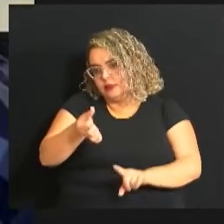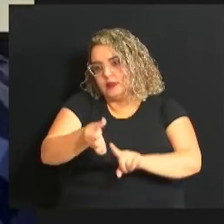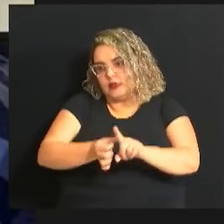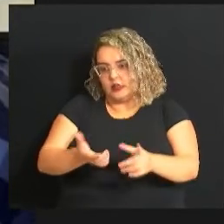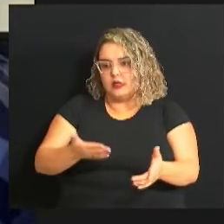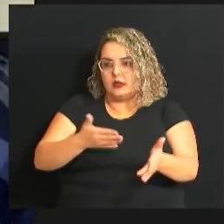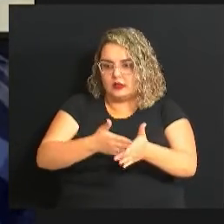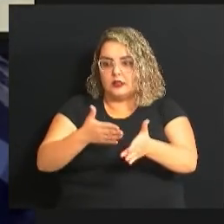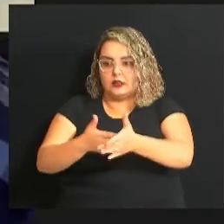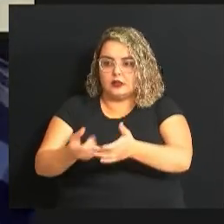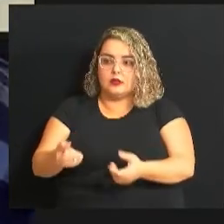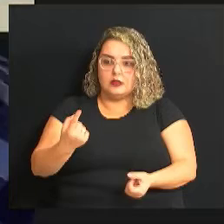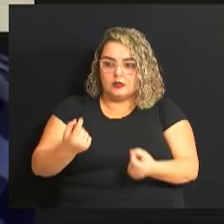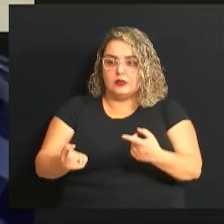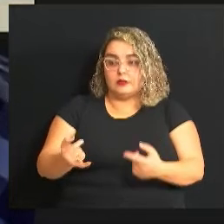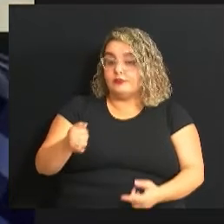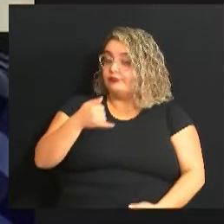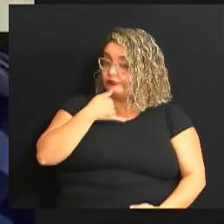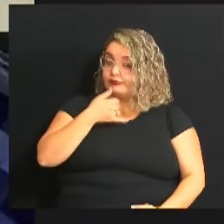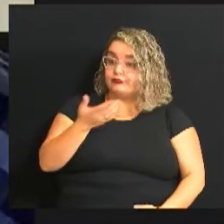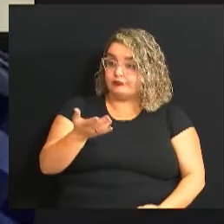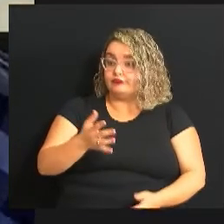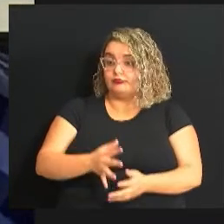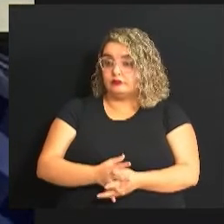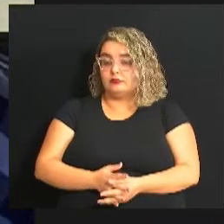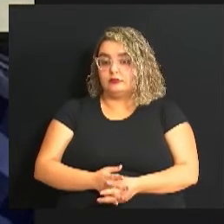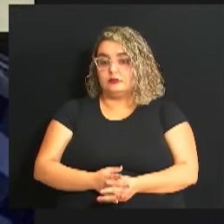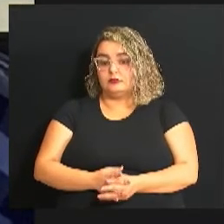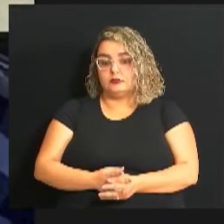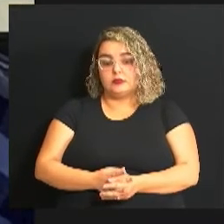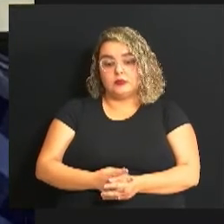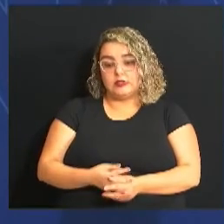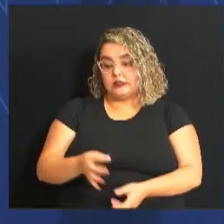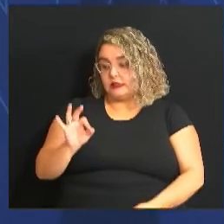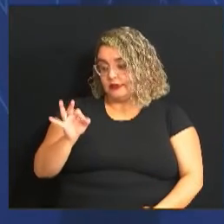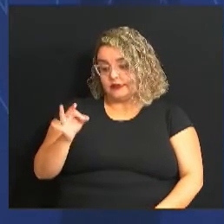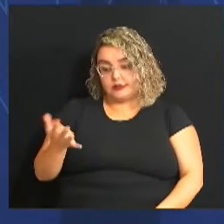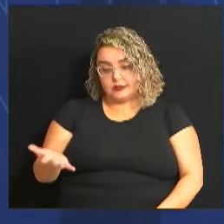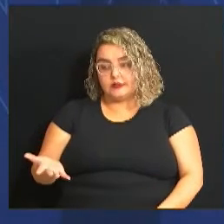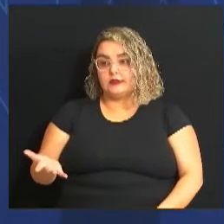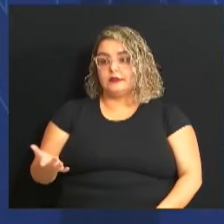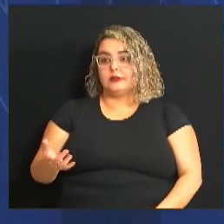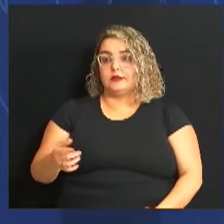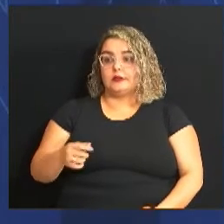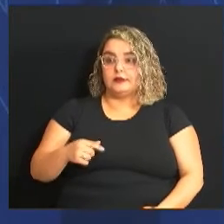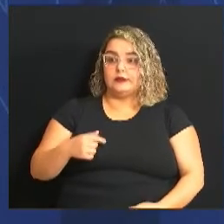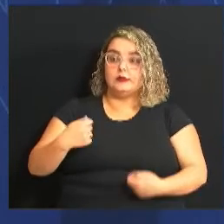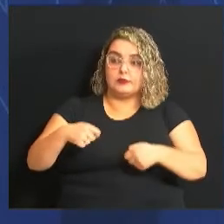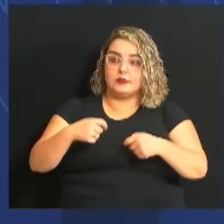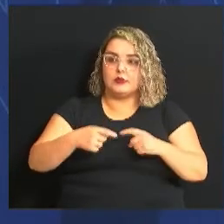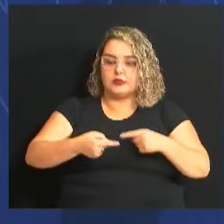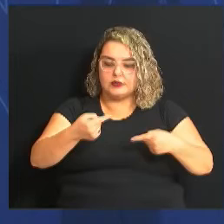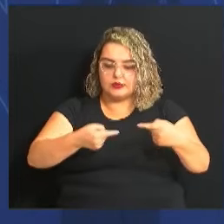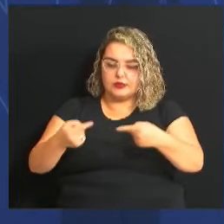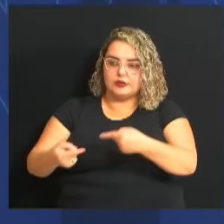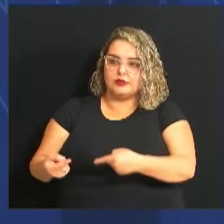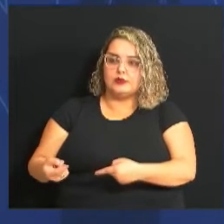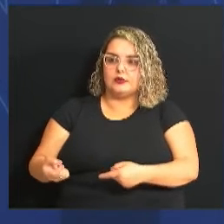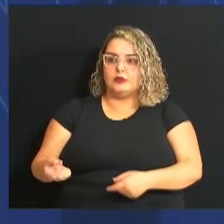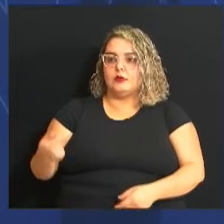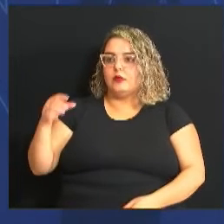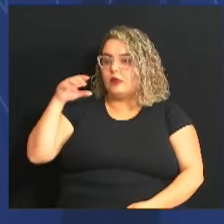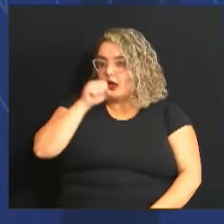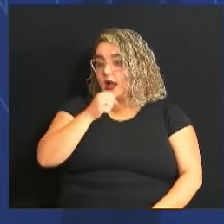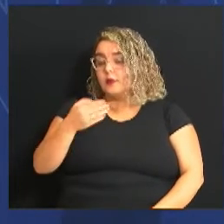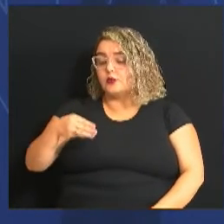alguns casos. Isso é triste. De dúvidas, né? Então, é algo que precisa ser discutido o quanto antes.